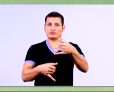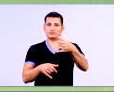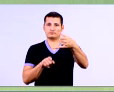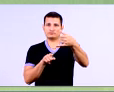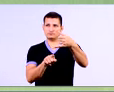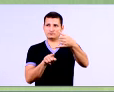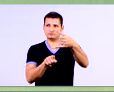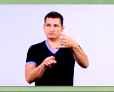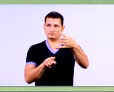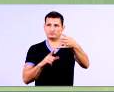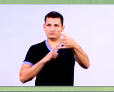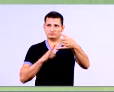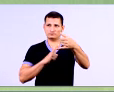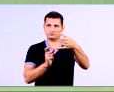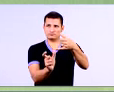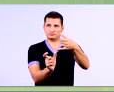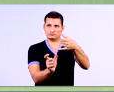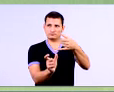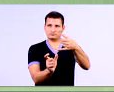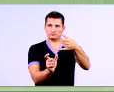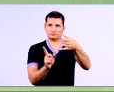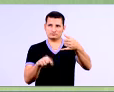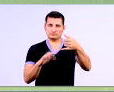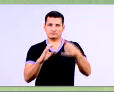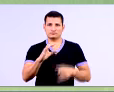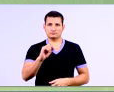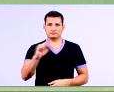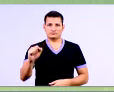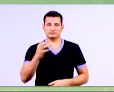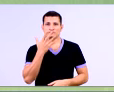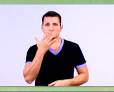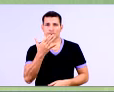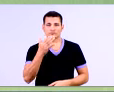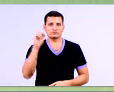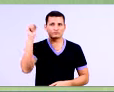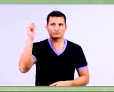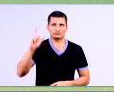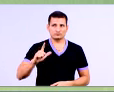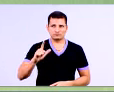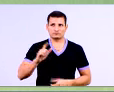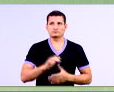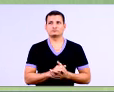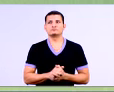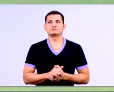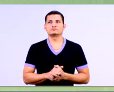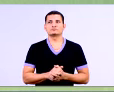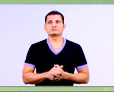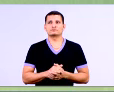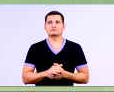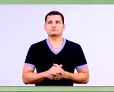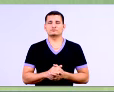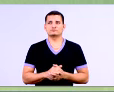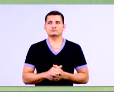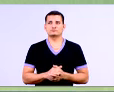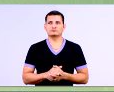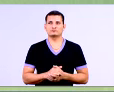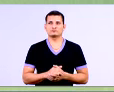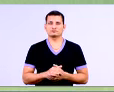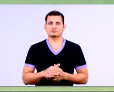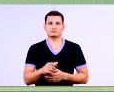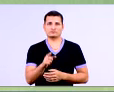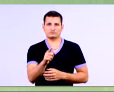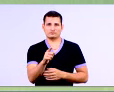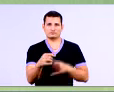tem um estilo, que a cor é azul. Aqui eu tenho uma estilização